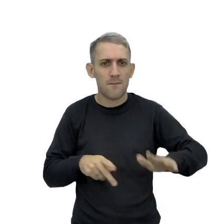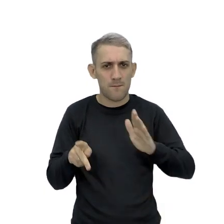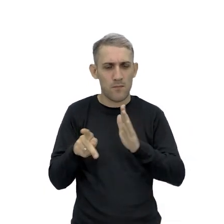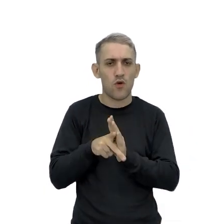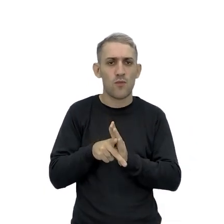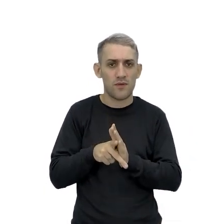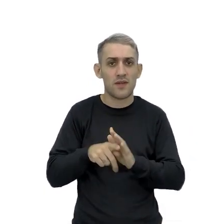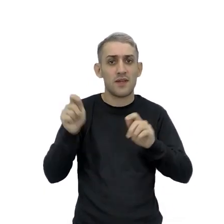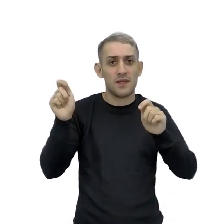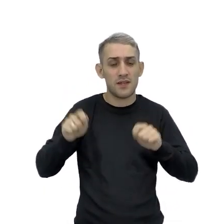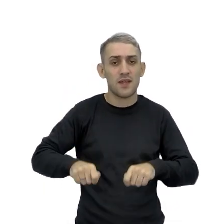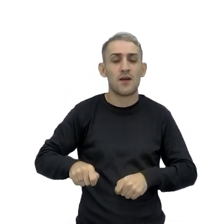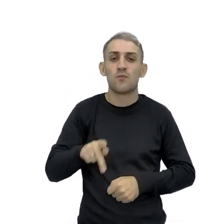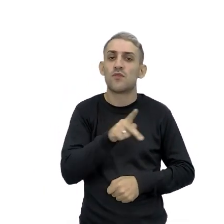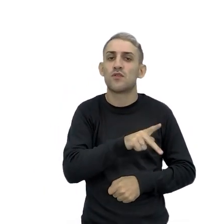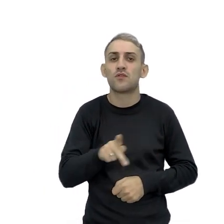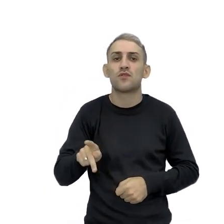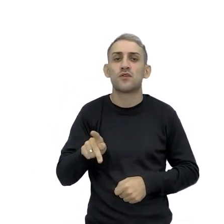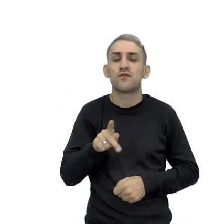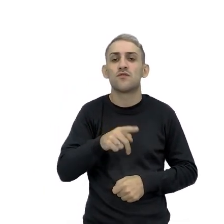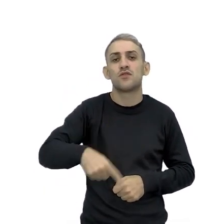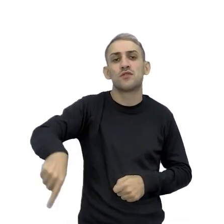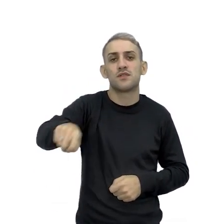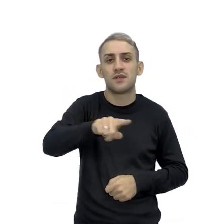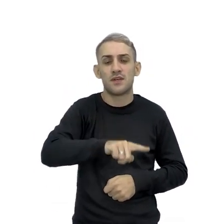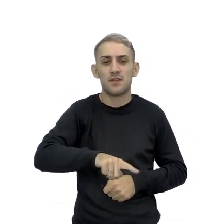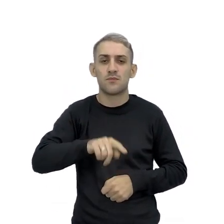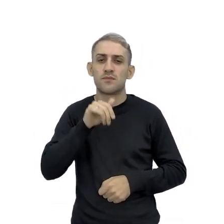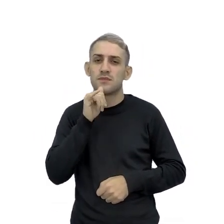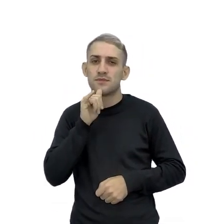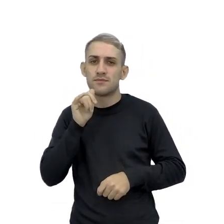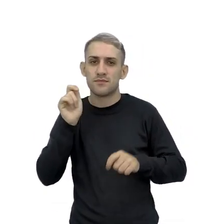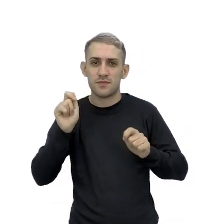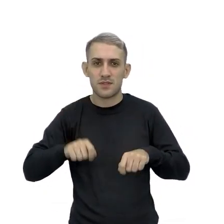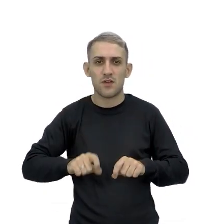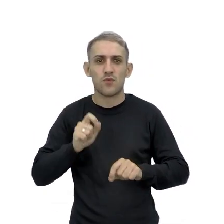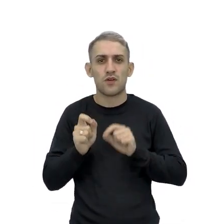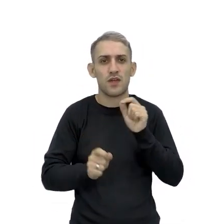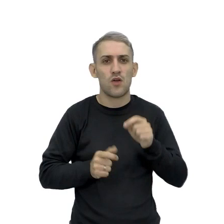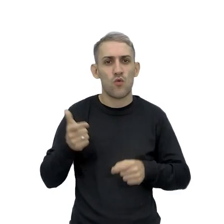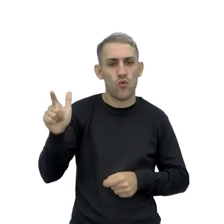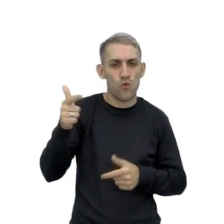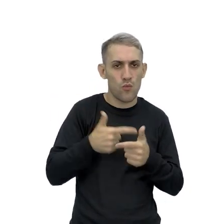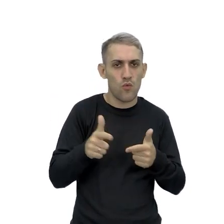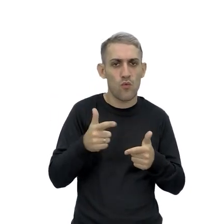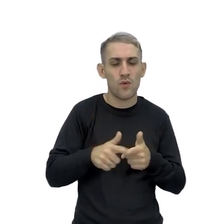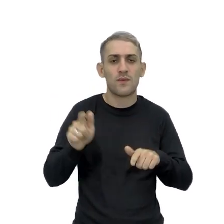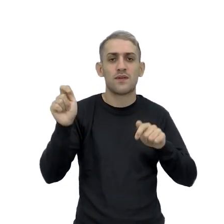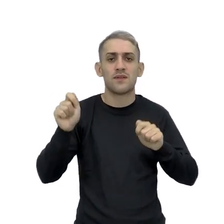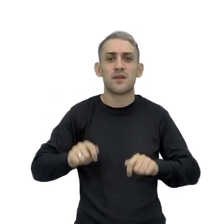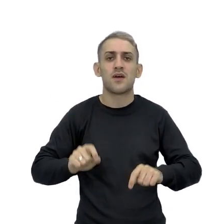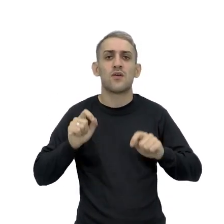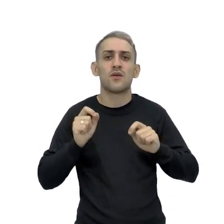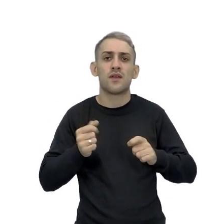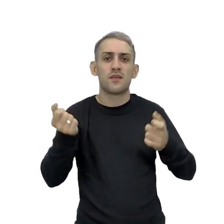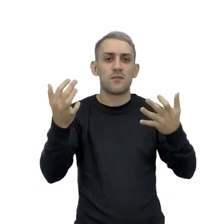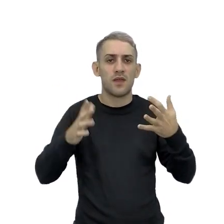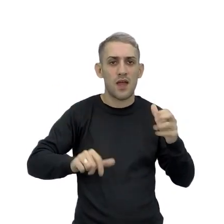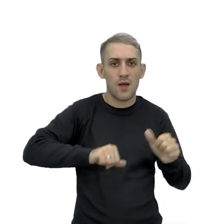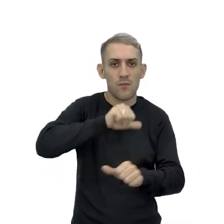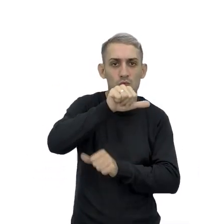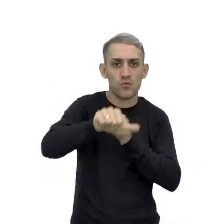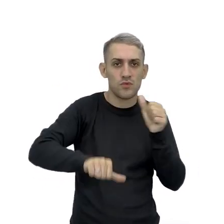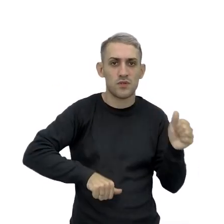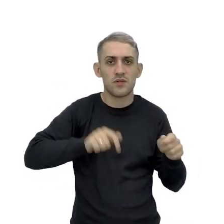isso permite, professor, inclusive, que você possa, através disso, através de outras situações, problemas, ir trazendo essas mudanças para